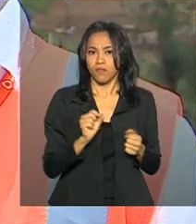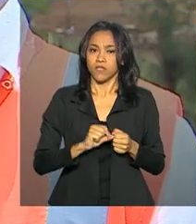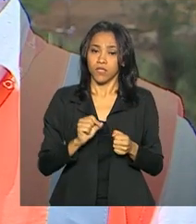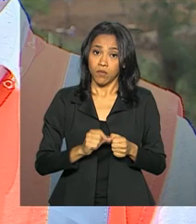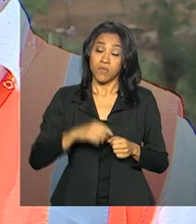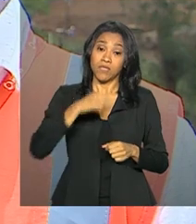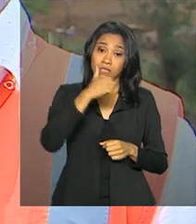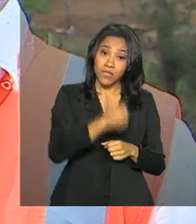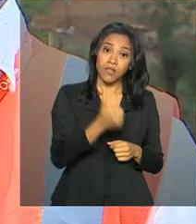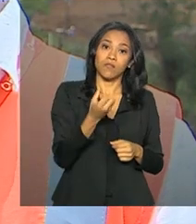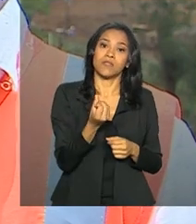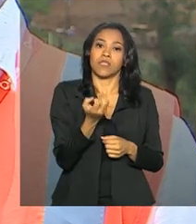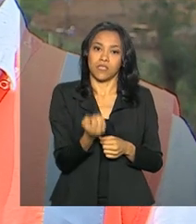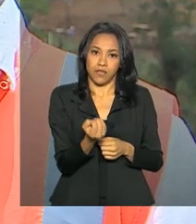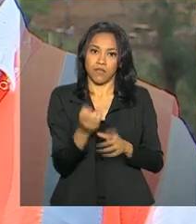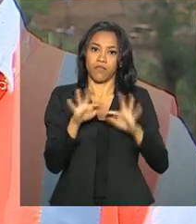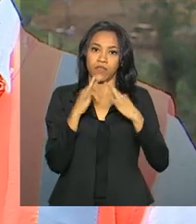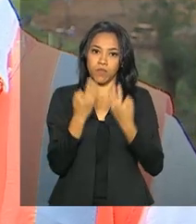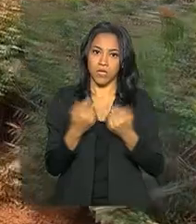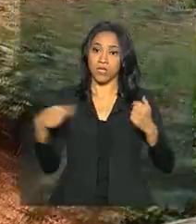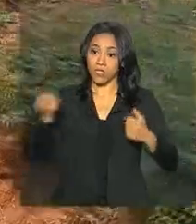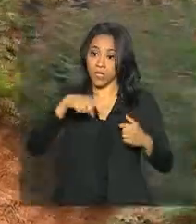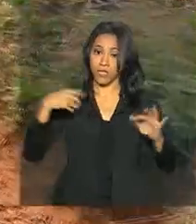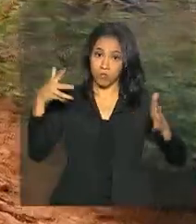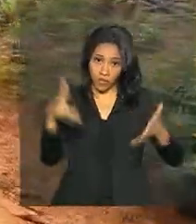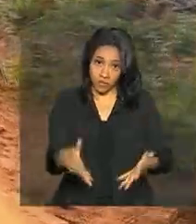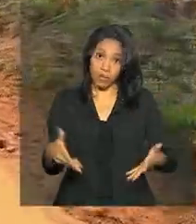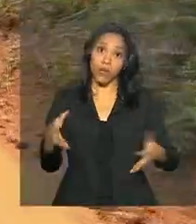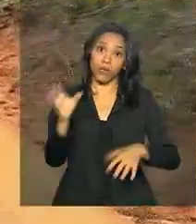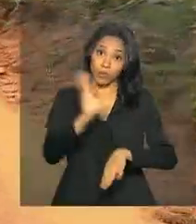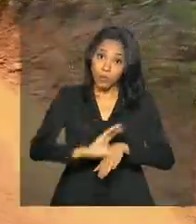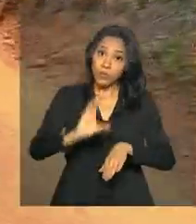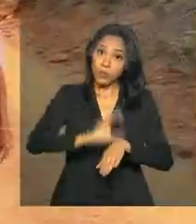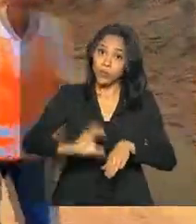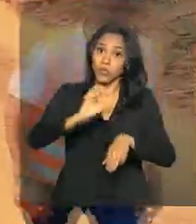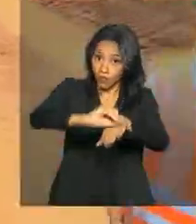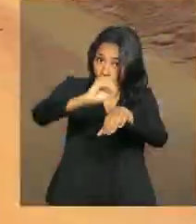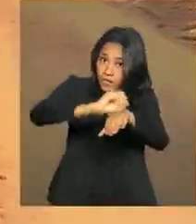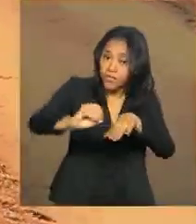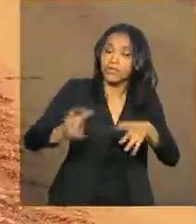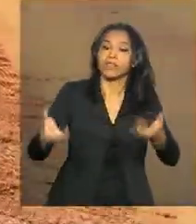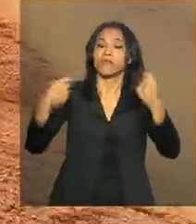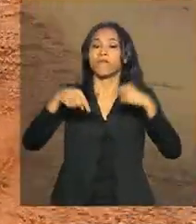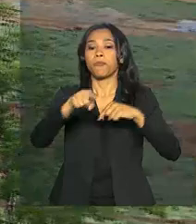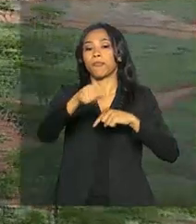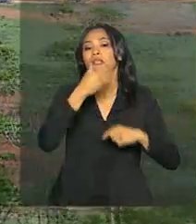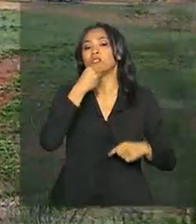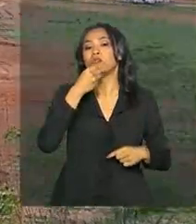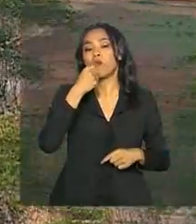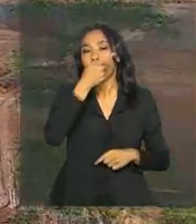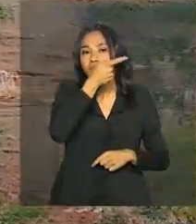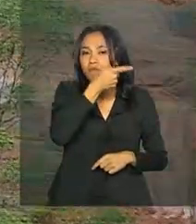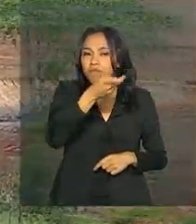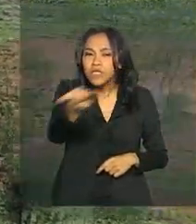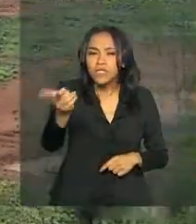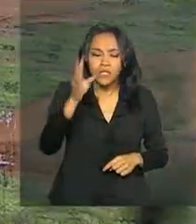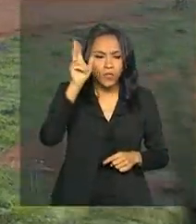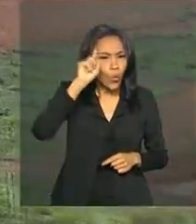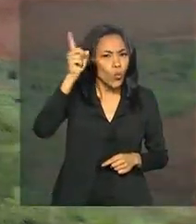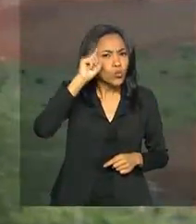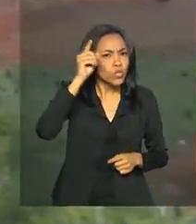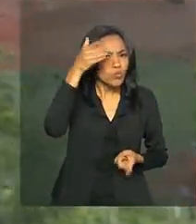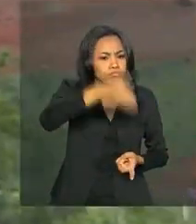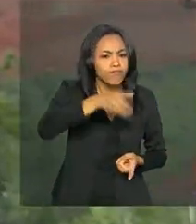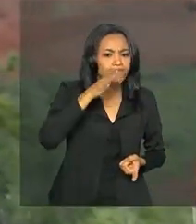160 famílias de Bento participaram das oficinas. Seu Zezinho visita as obras todos os dias. Ele acompanha tudo de perto